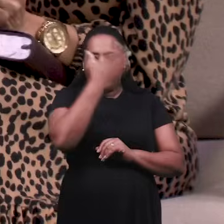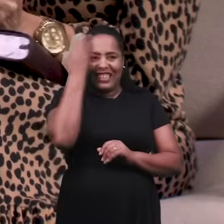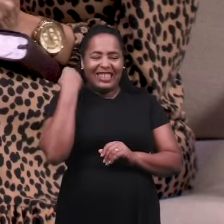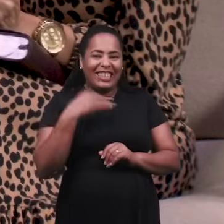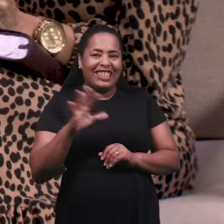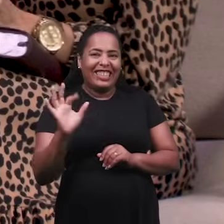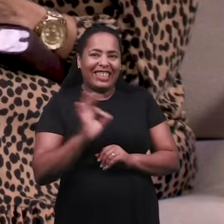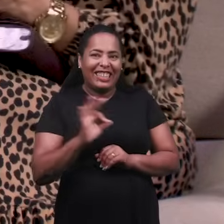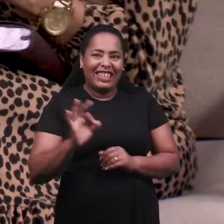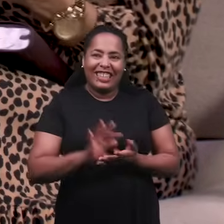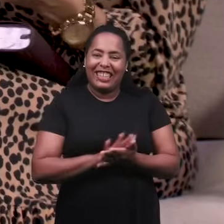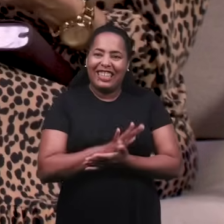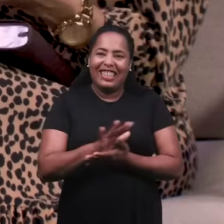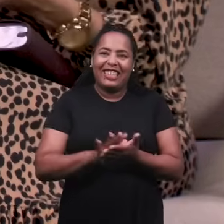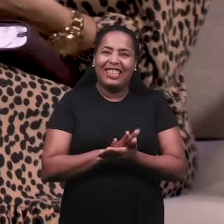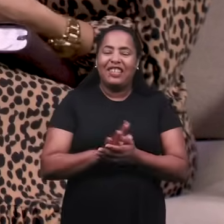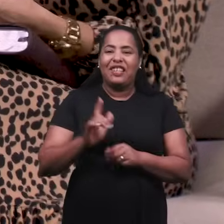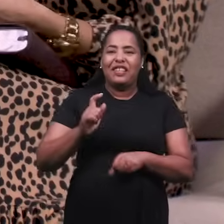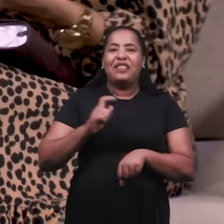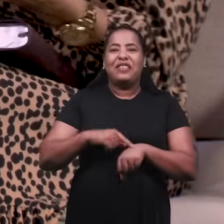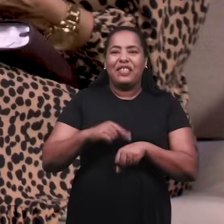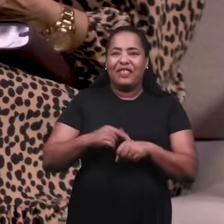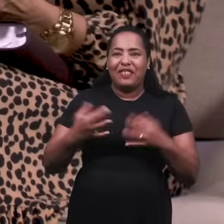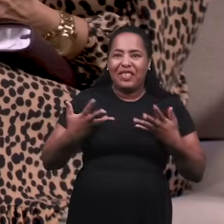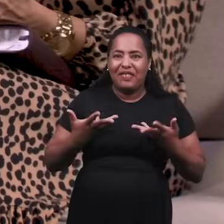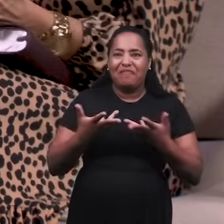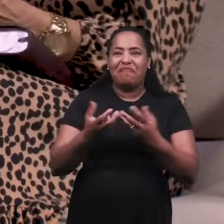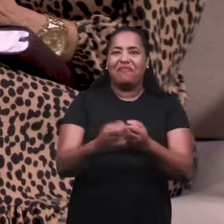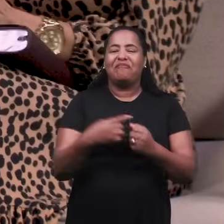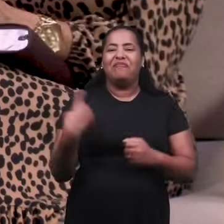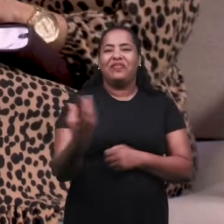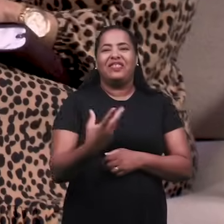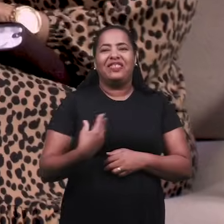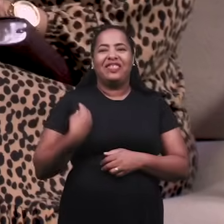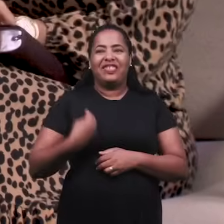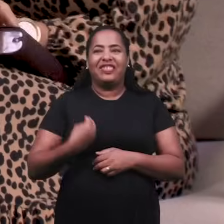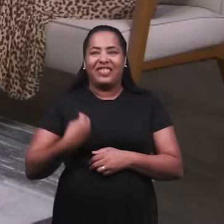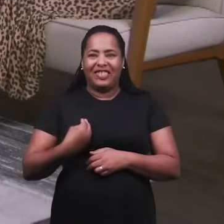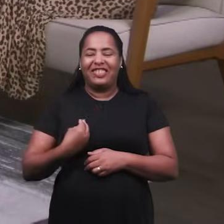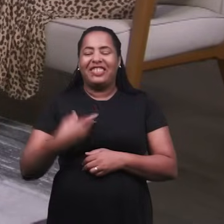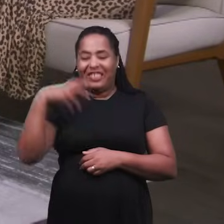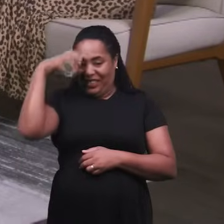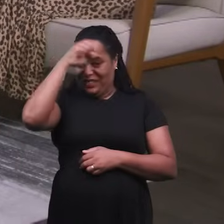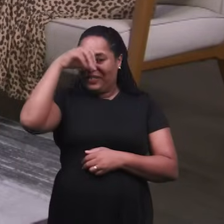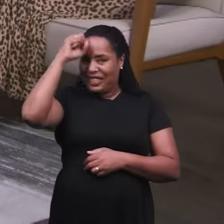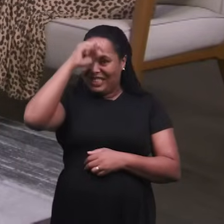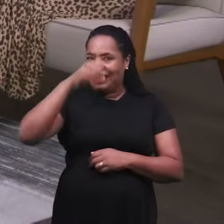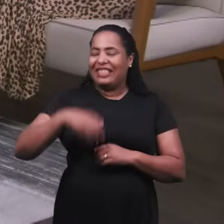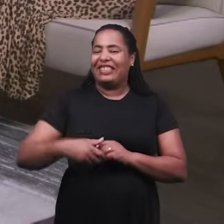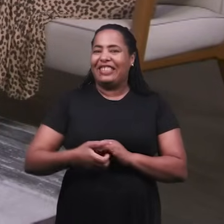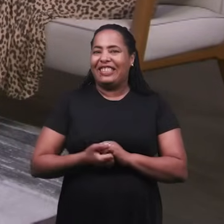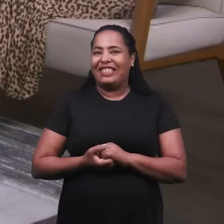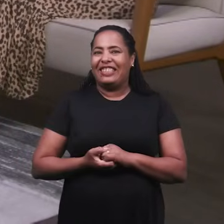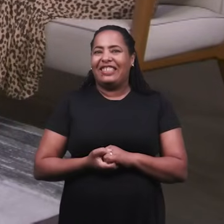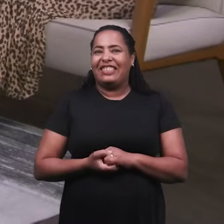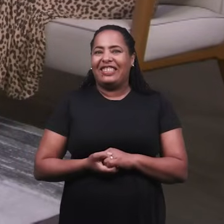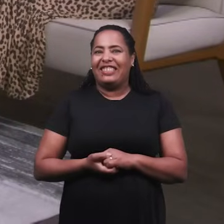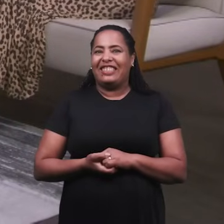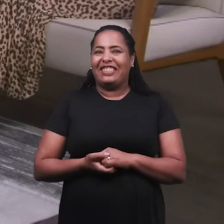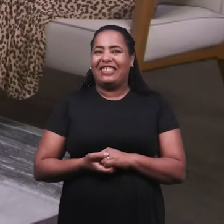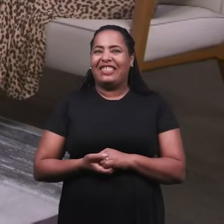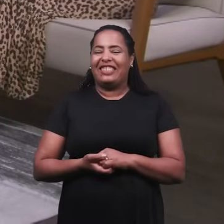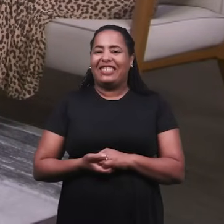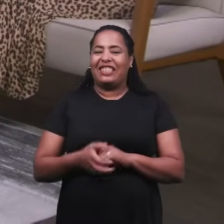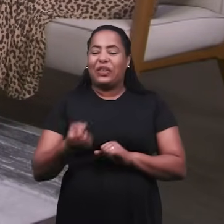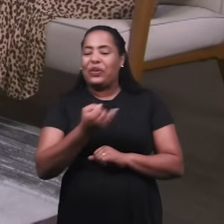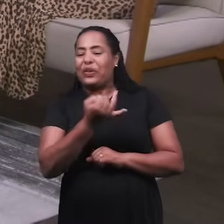de nada. Foi, assim, momentos maravilhosos que nós vivemos, né? Aprendi muito, como eu disse. Quantas horas precisa